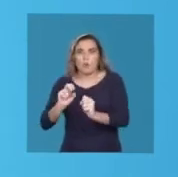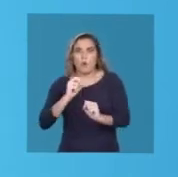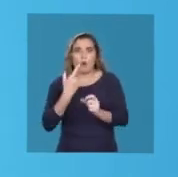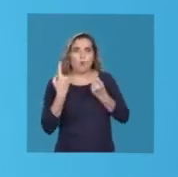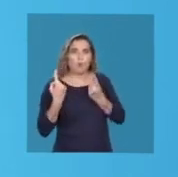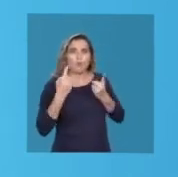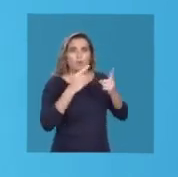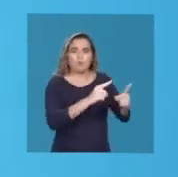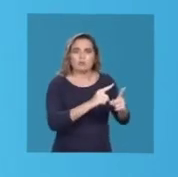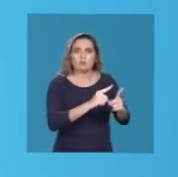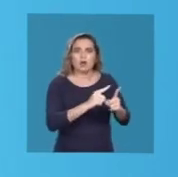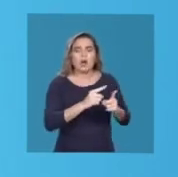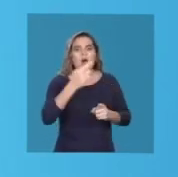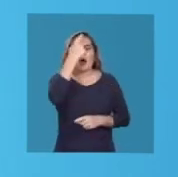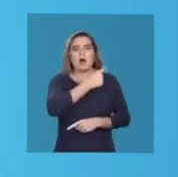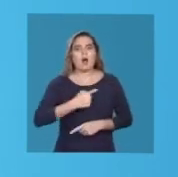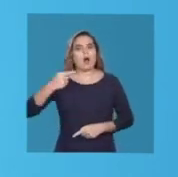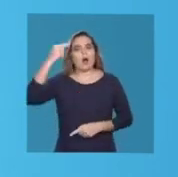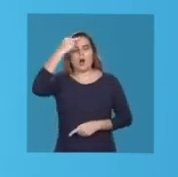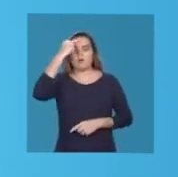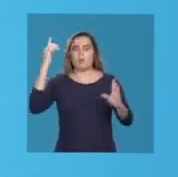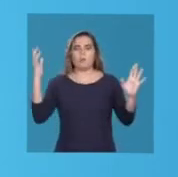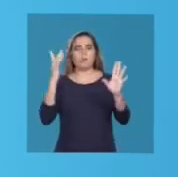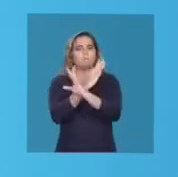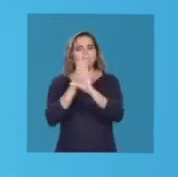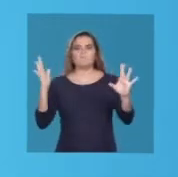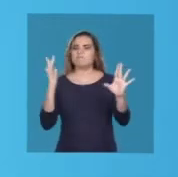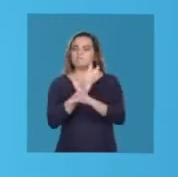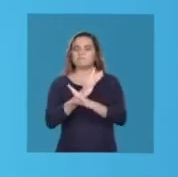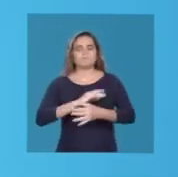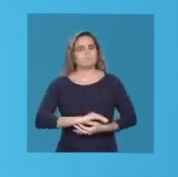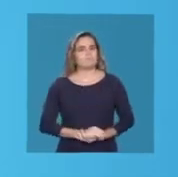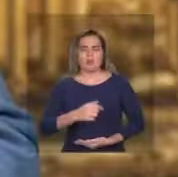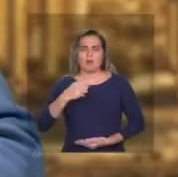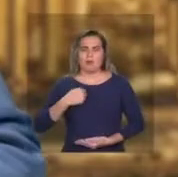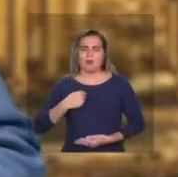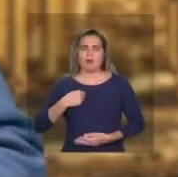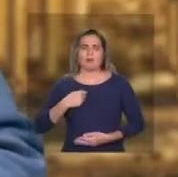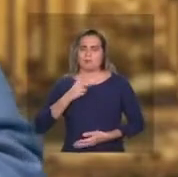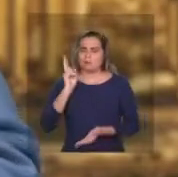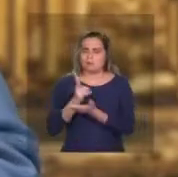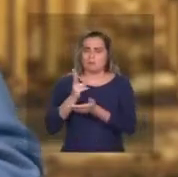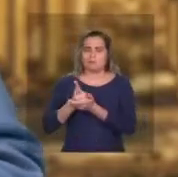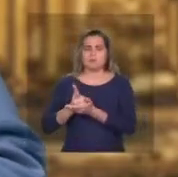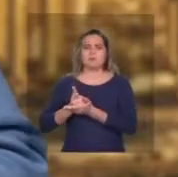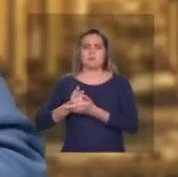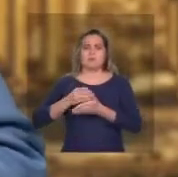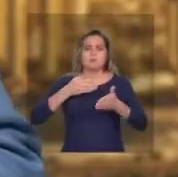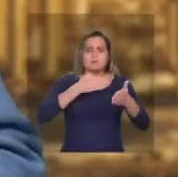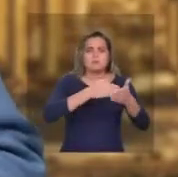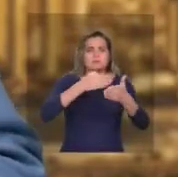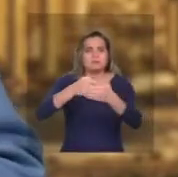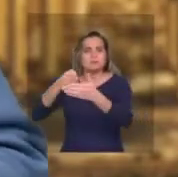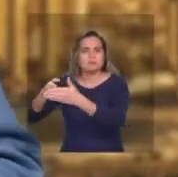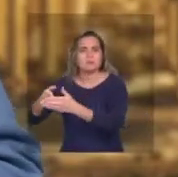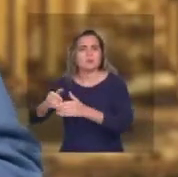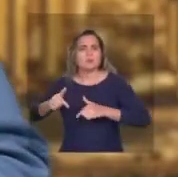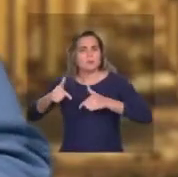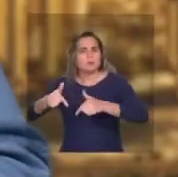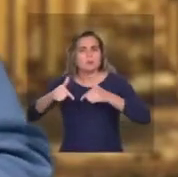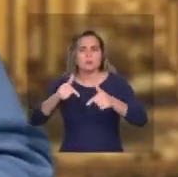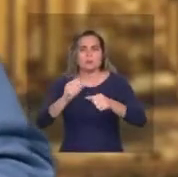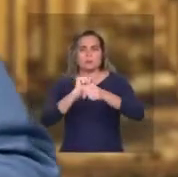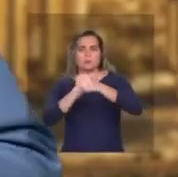durante a campanha, não vai fazer atividades que ponham as pessoas em risco. Eu estou na linha de frente contra a pandemia